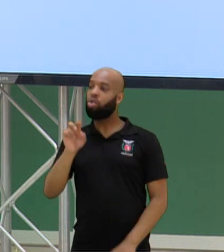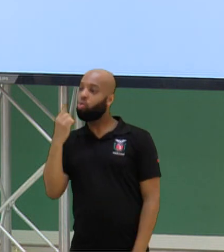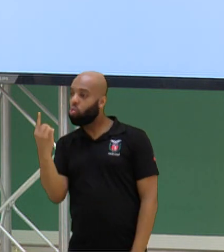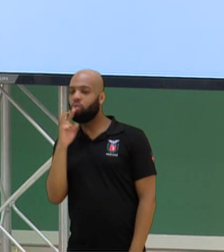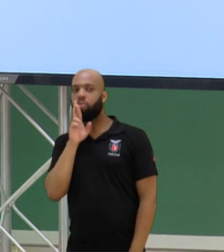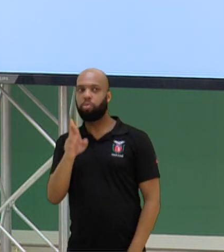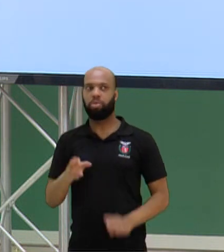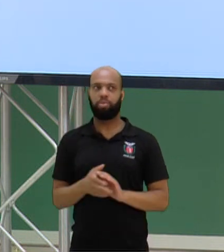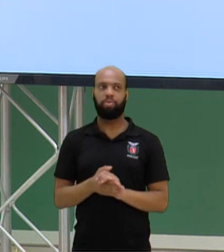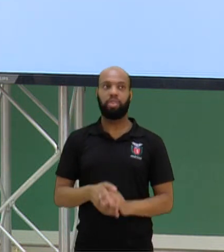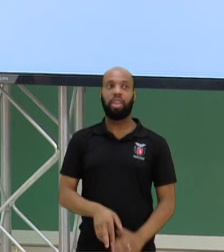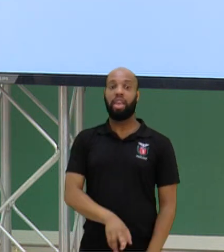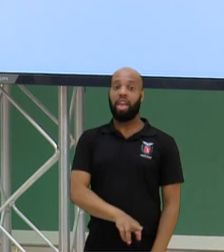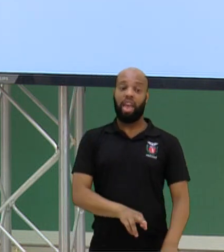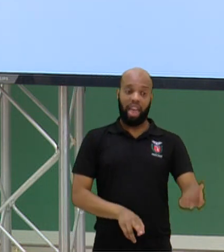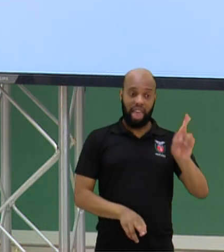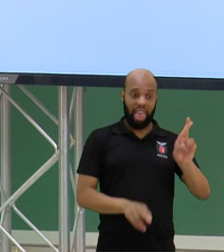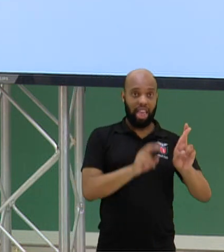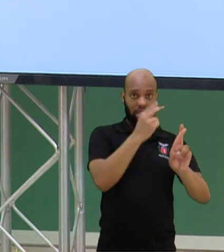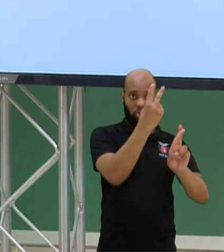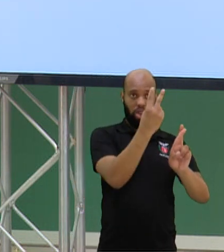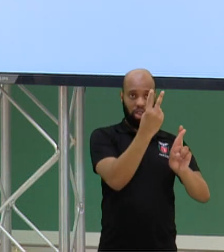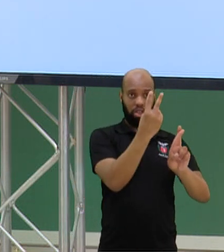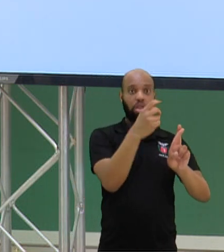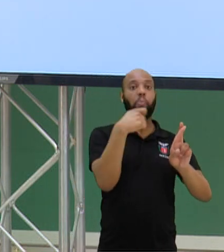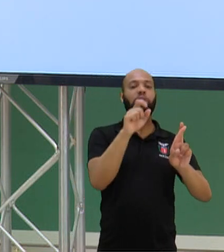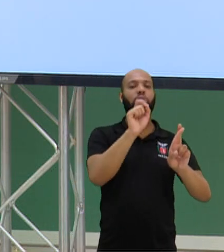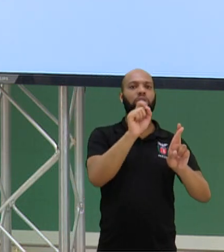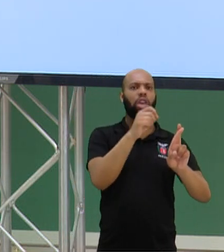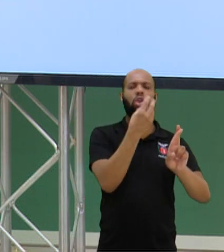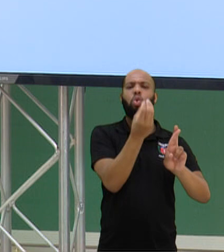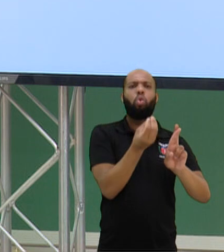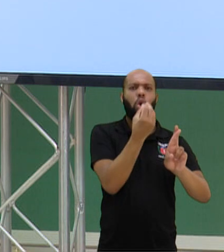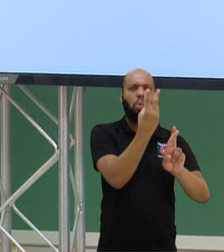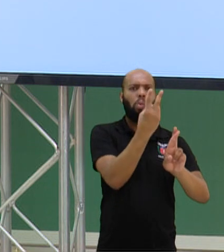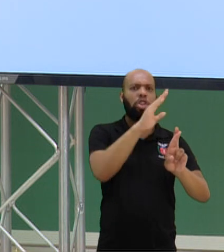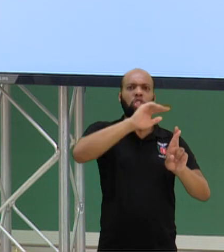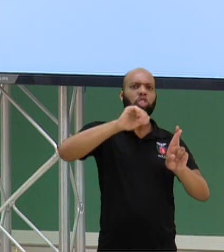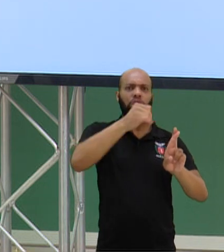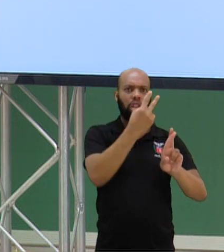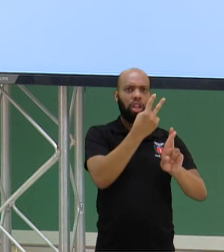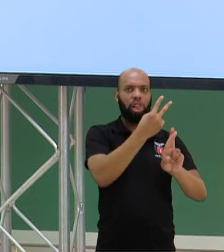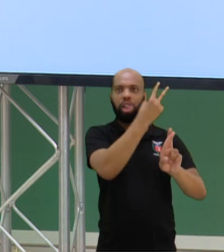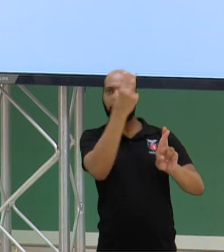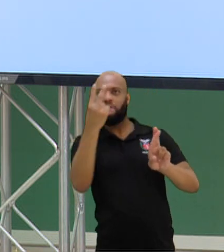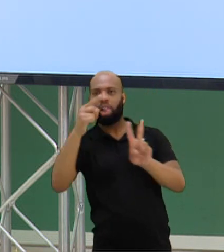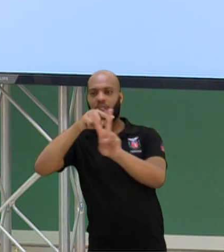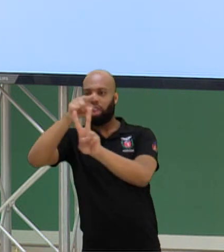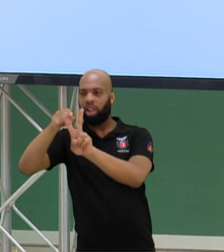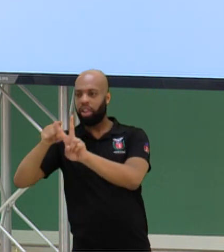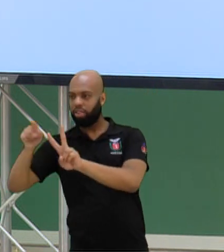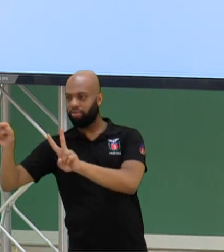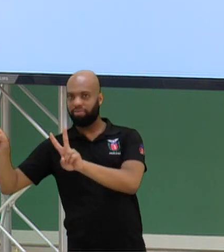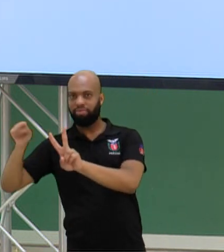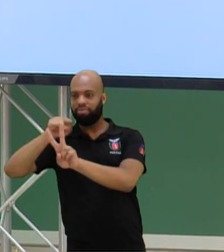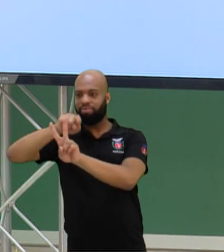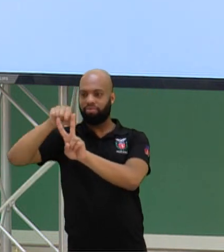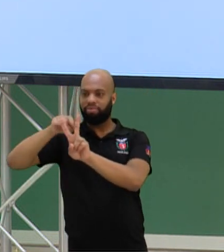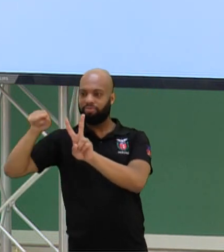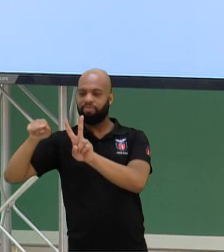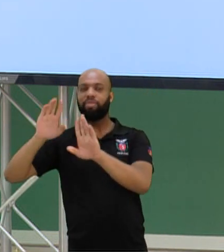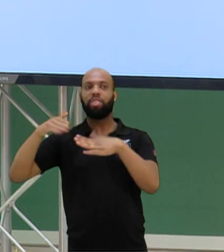o raio, está aqui ao quadrado, então eu tenho que tirar o quê? A raiz quadrada, né? Tirando a raiz quadrada, eu tenho 13. Então, eu encontrei o raio,